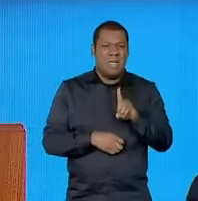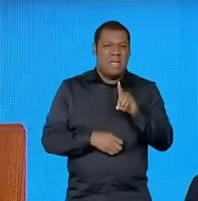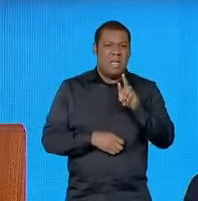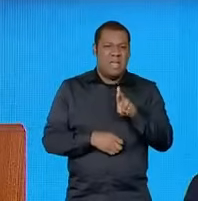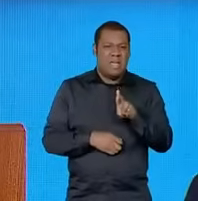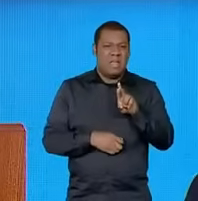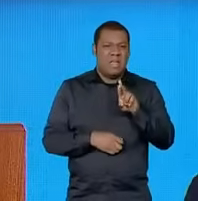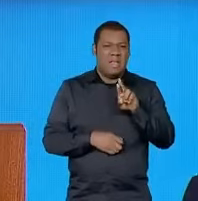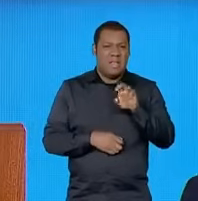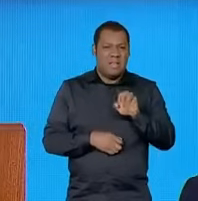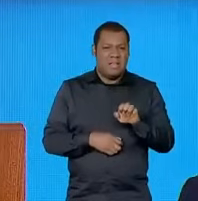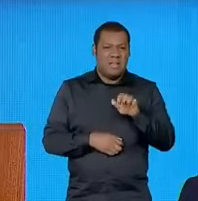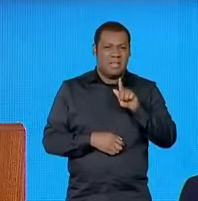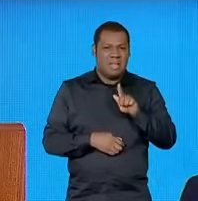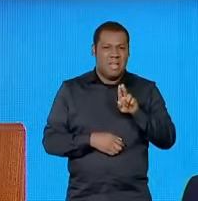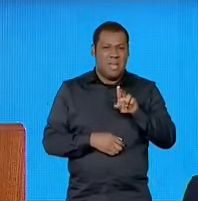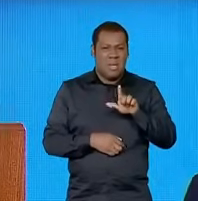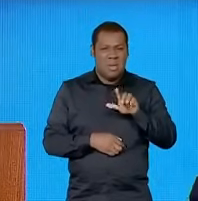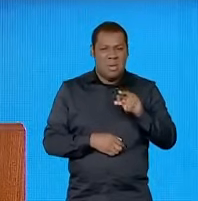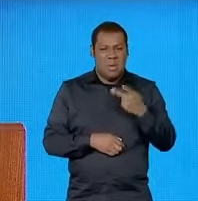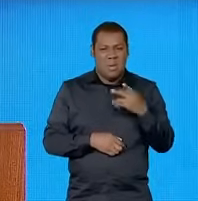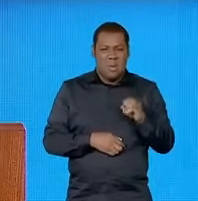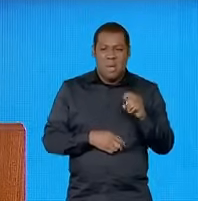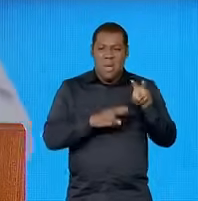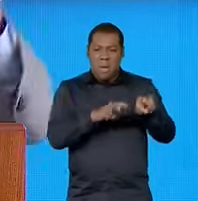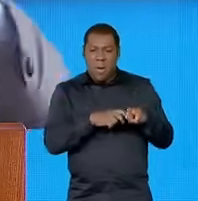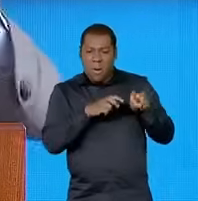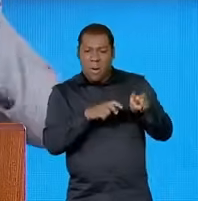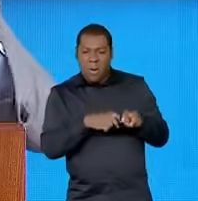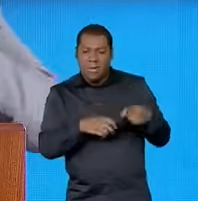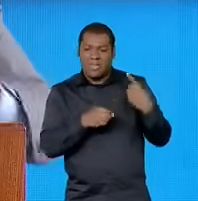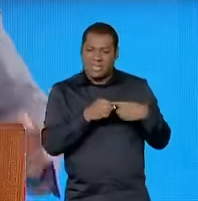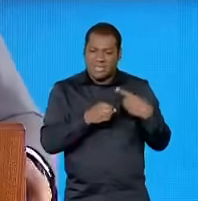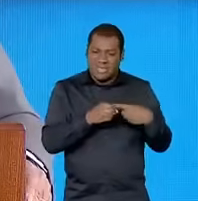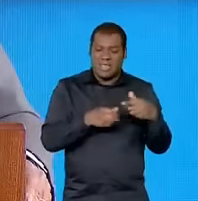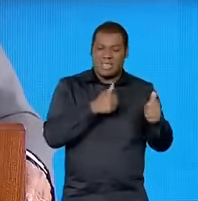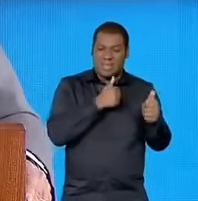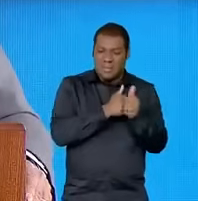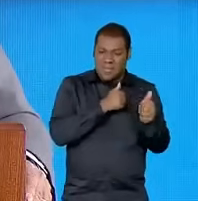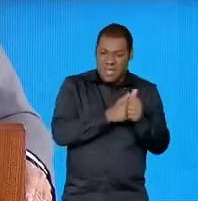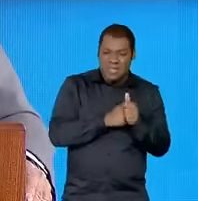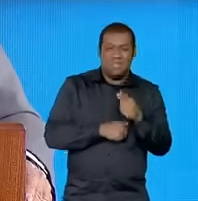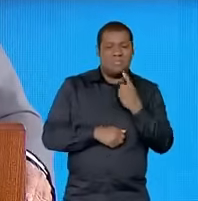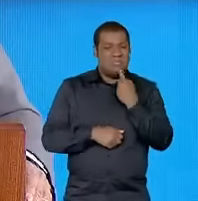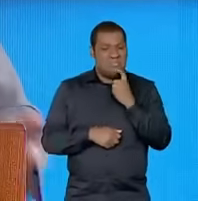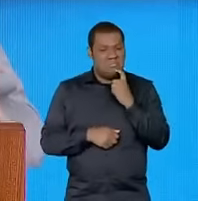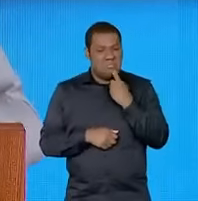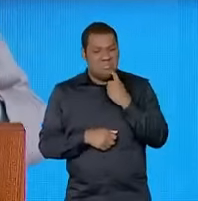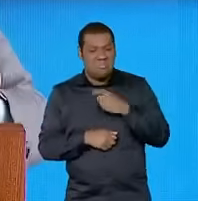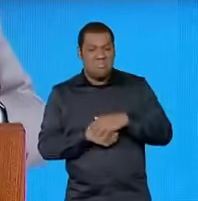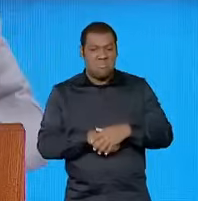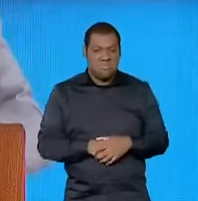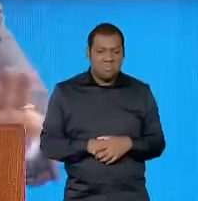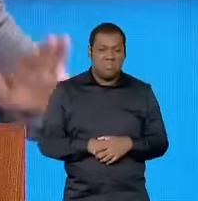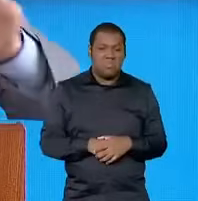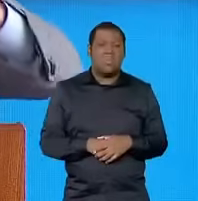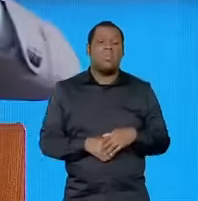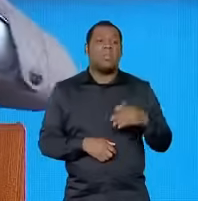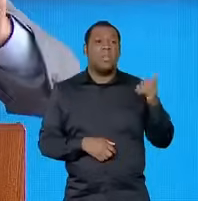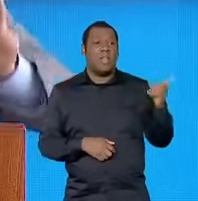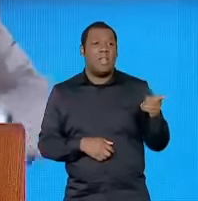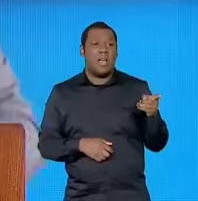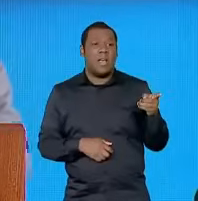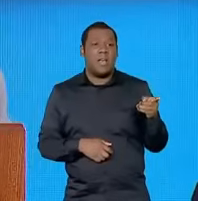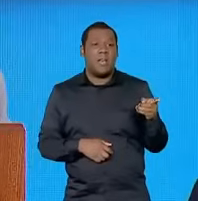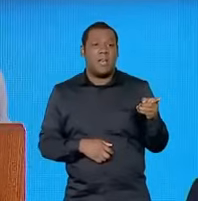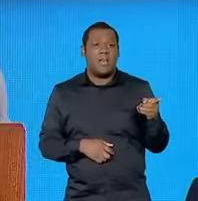sido prefeito de Campinas. E eu lembro que o Carvalho Pinto foi pedir voto no sindicato. E nós falamos para o Carvalho Pinto: a gente